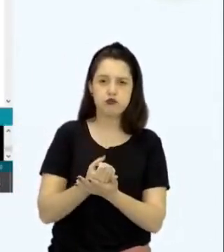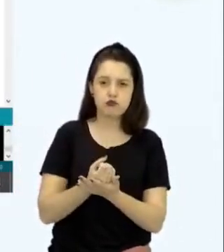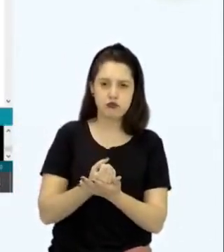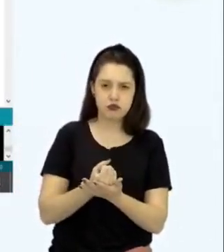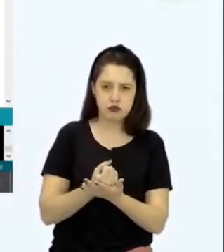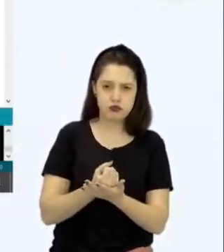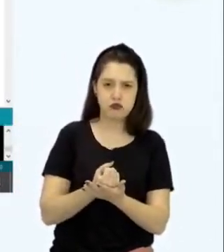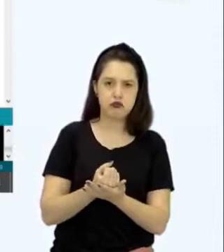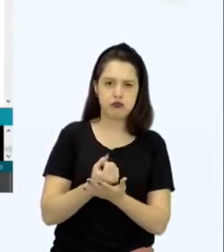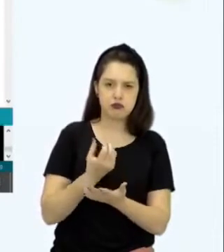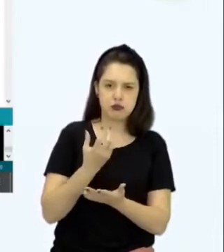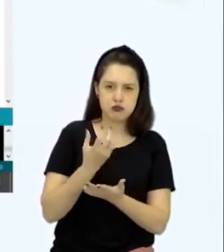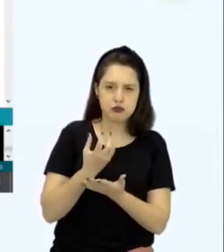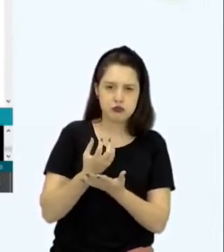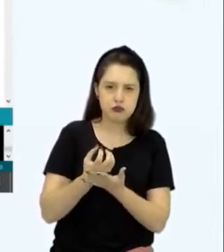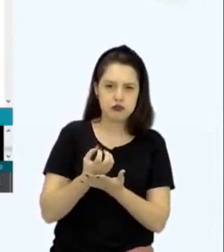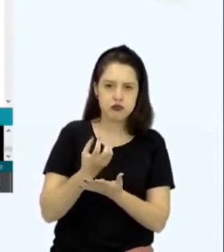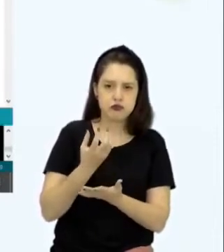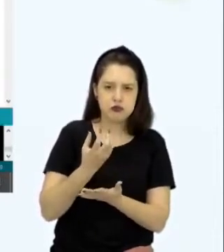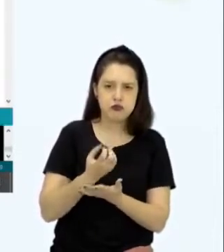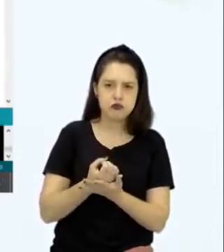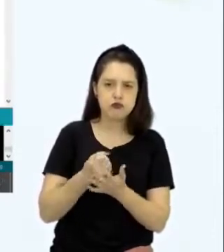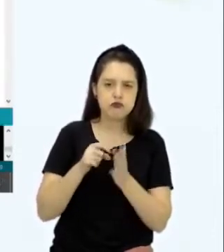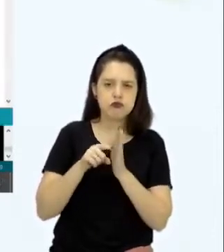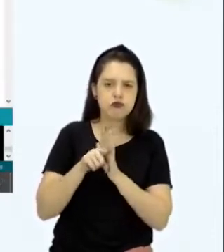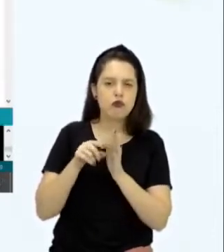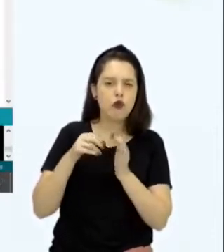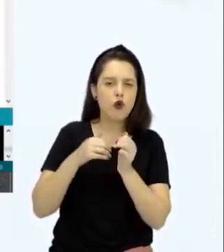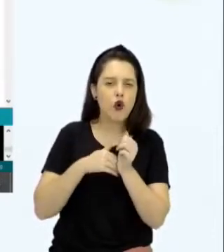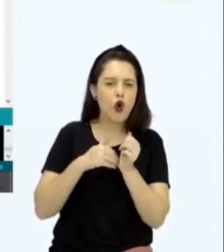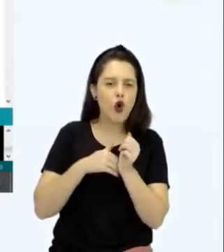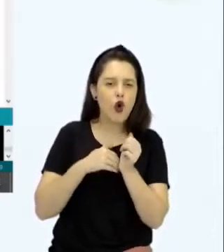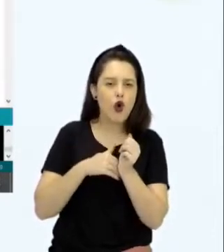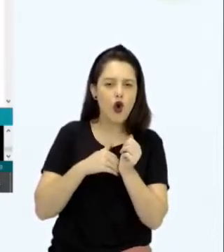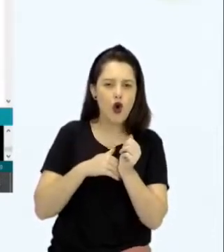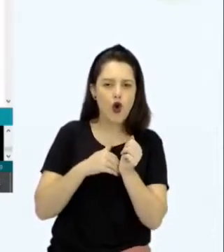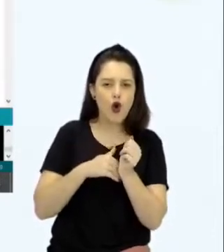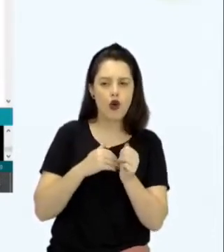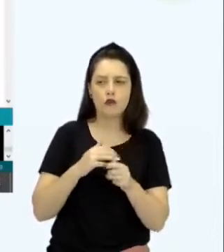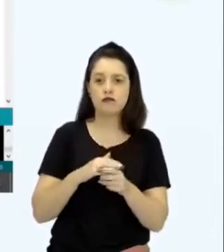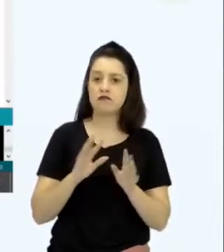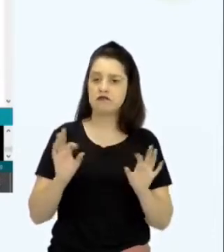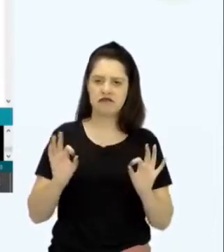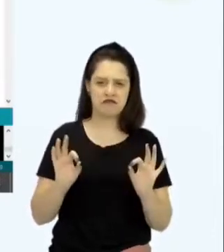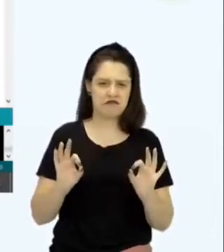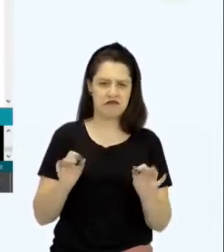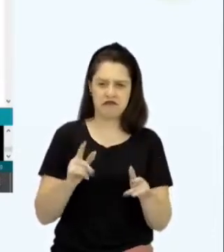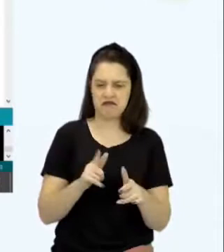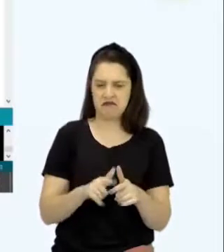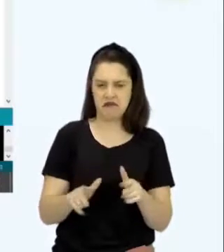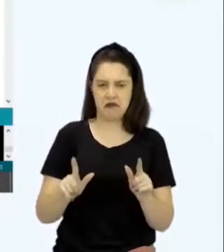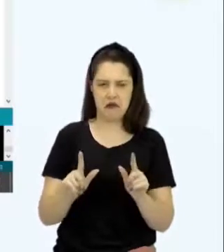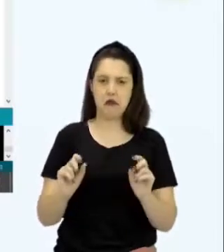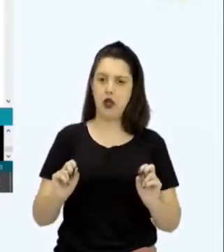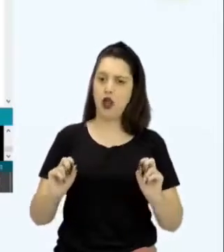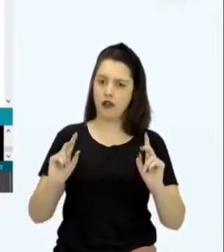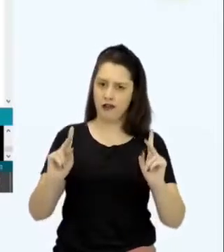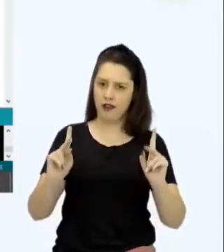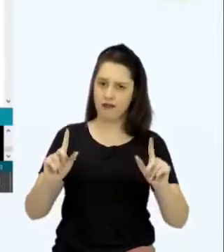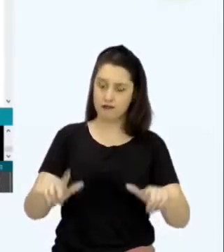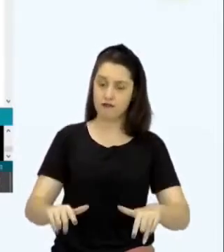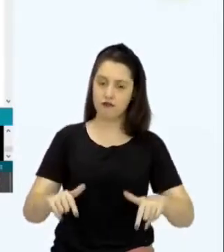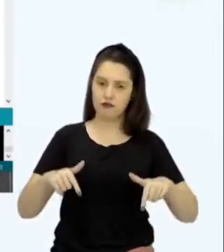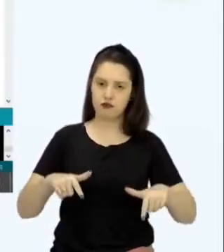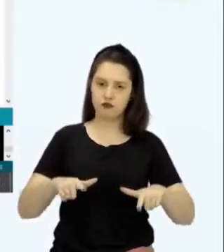nosso código. Depois que a gente verificou, não teve nenhum problema, nós colocamos em carregar.